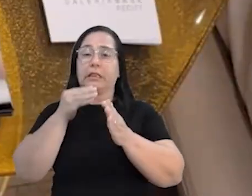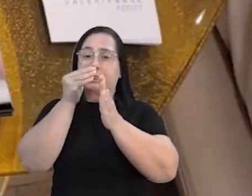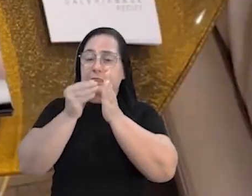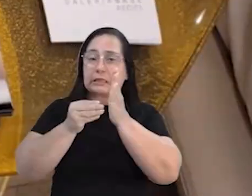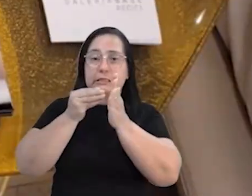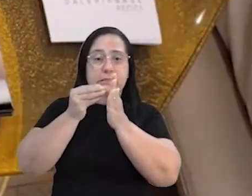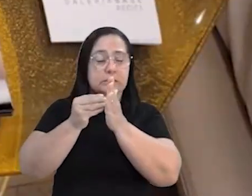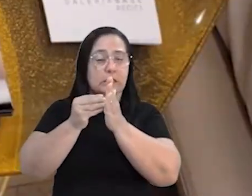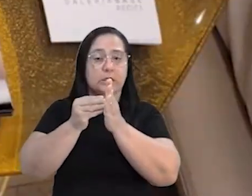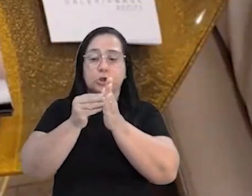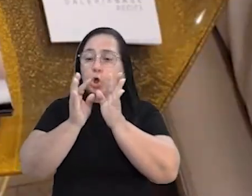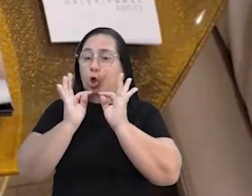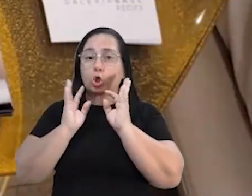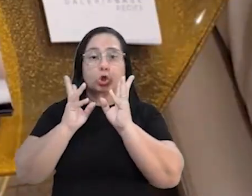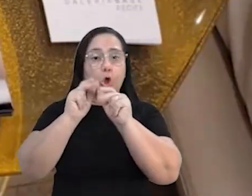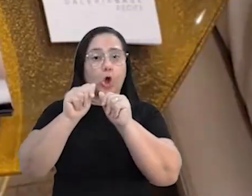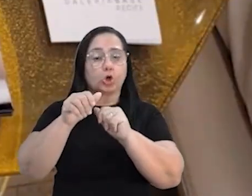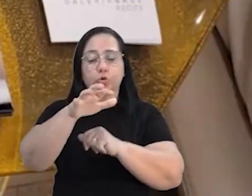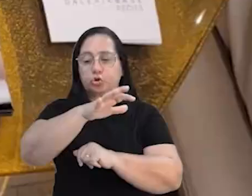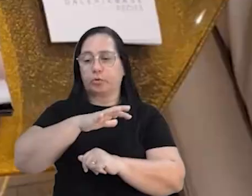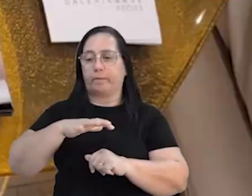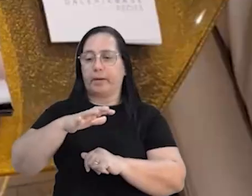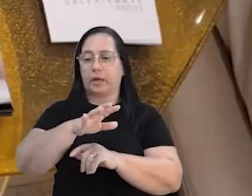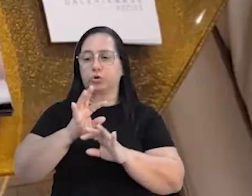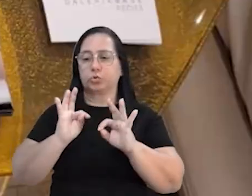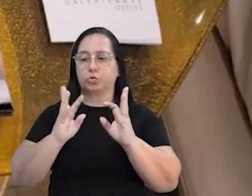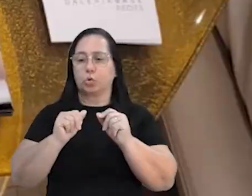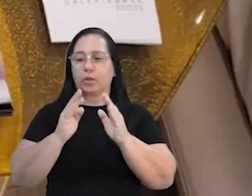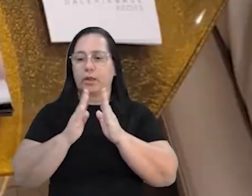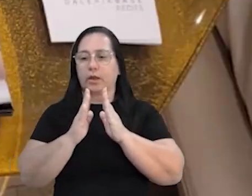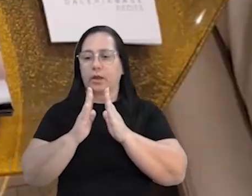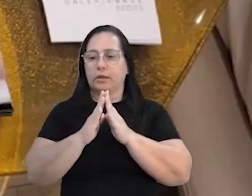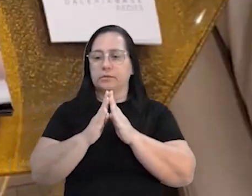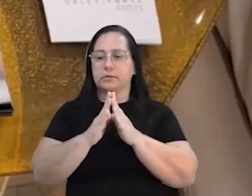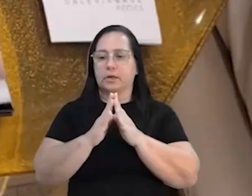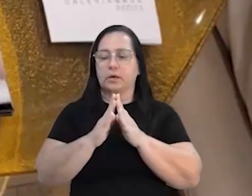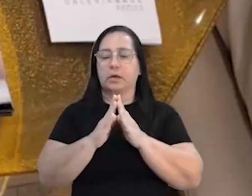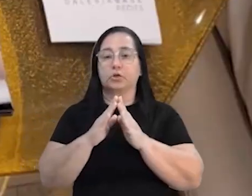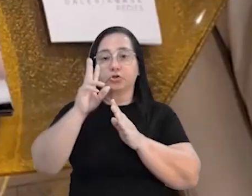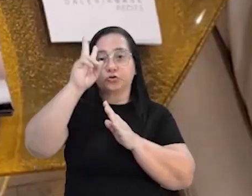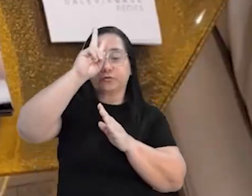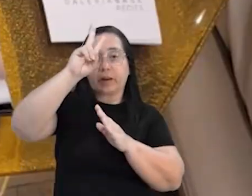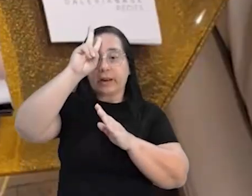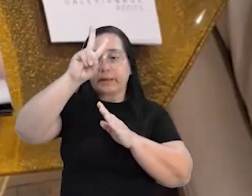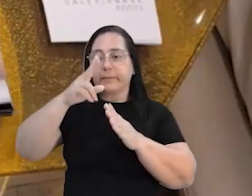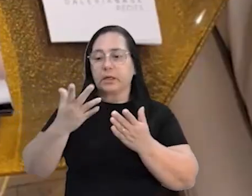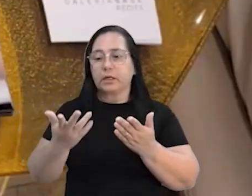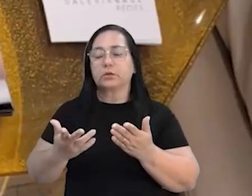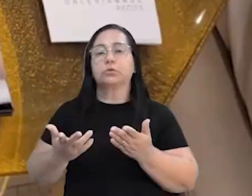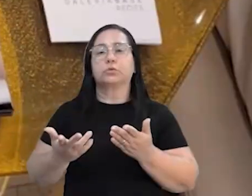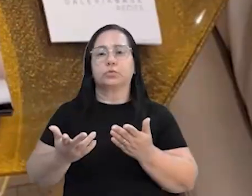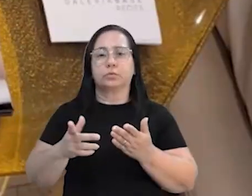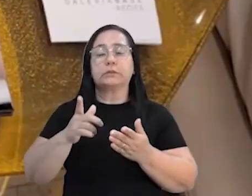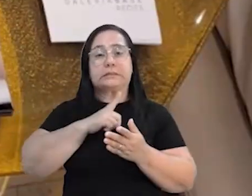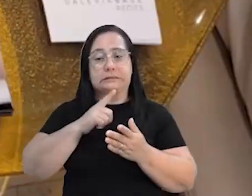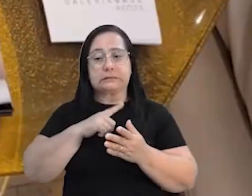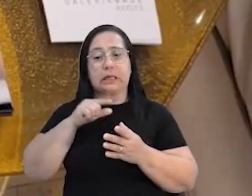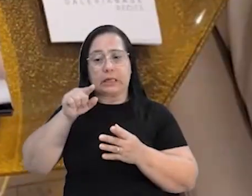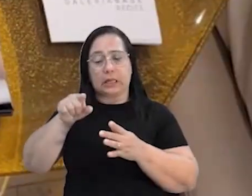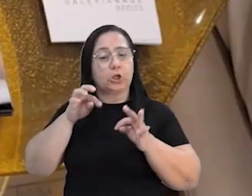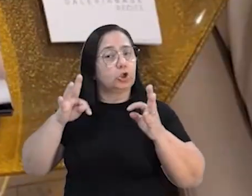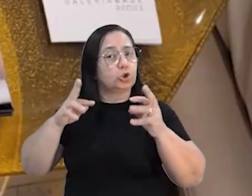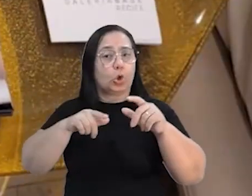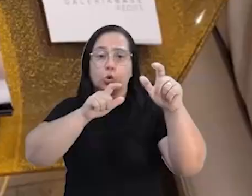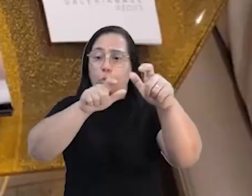em todo o espaço, toda a casa cor, a gente vai ver. E aí a gente vai se lembrando, isso que Nanda está falando, que tem ele em